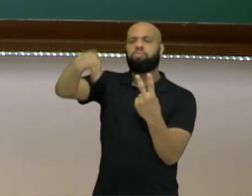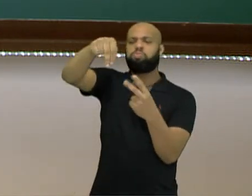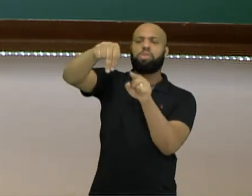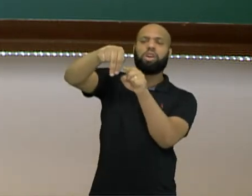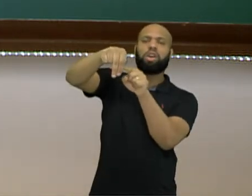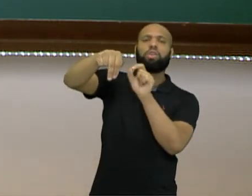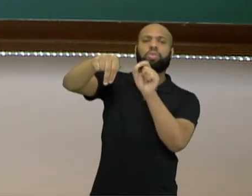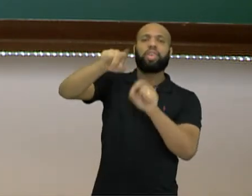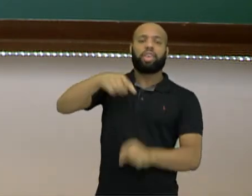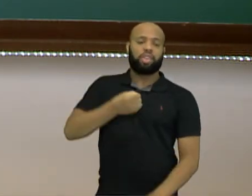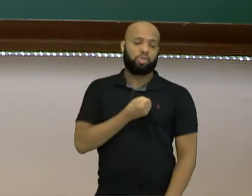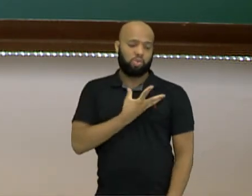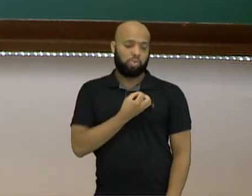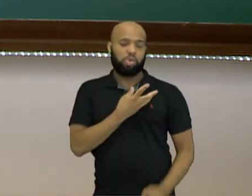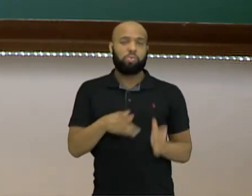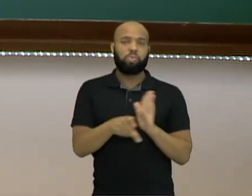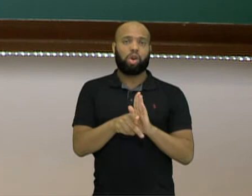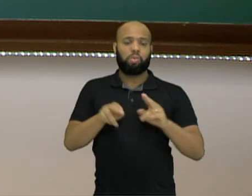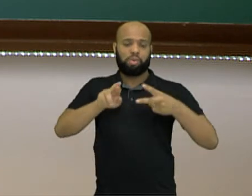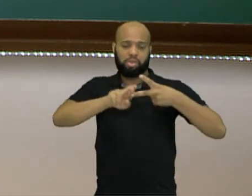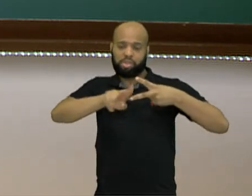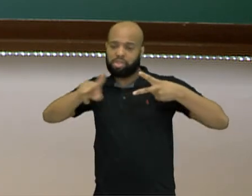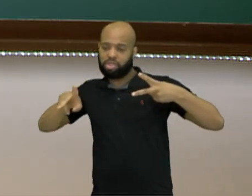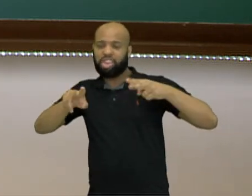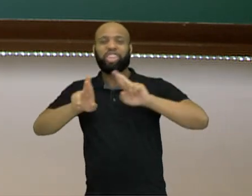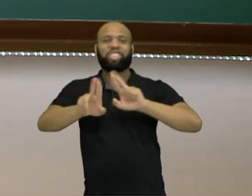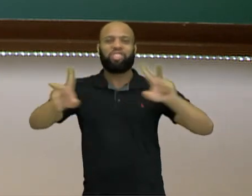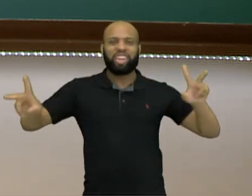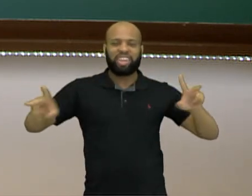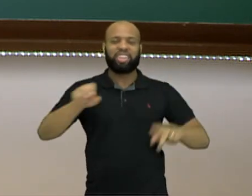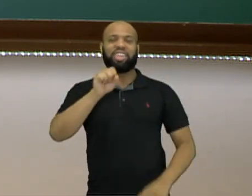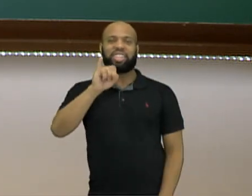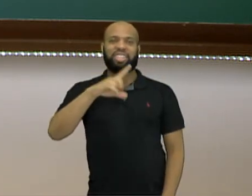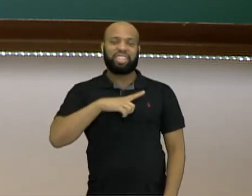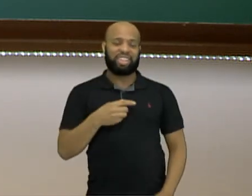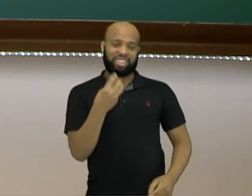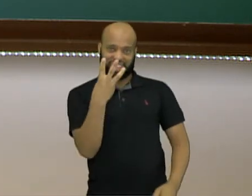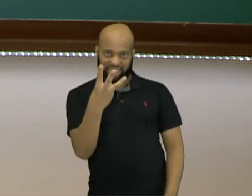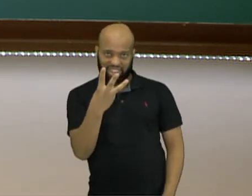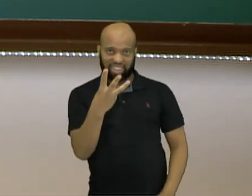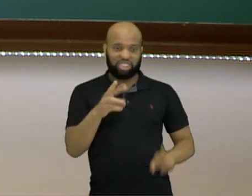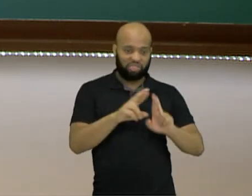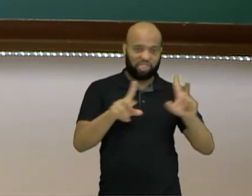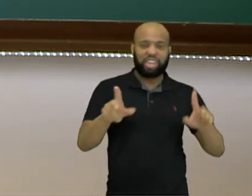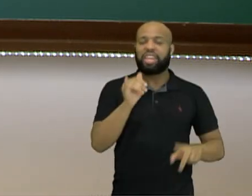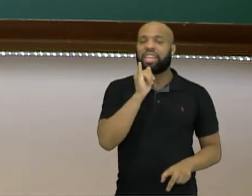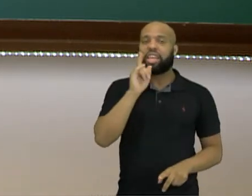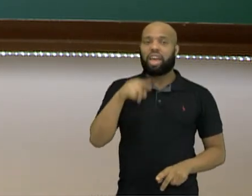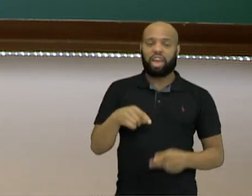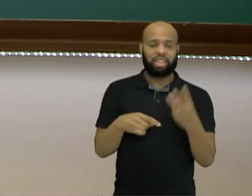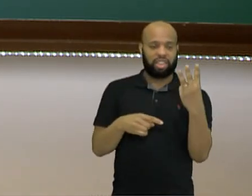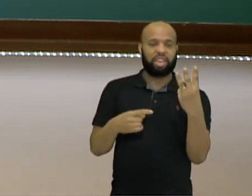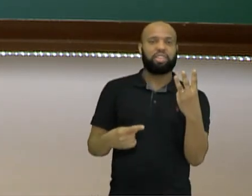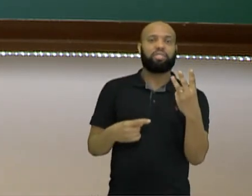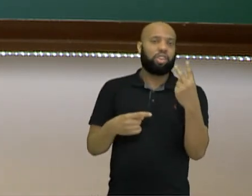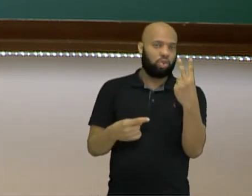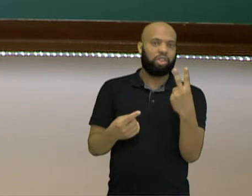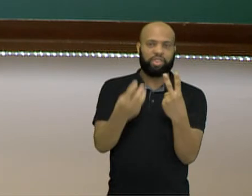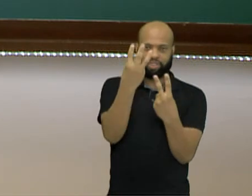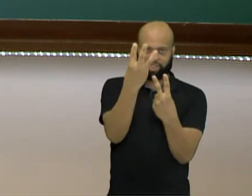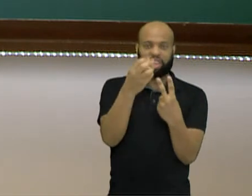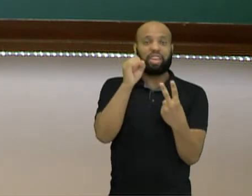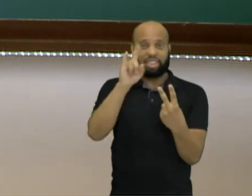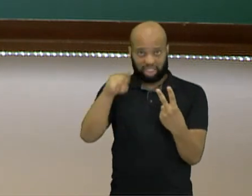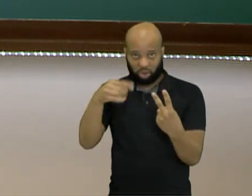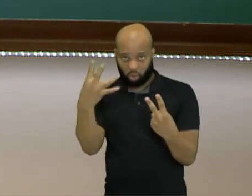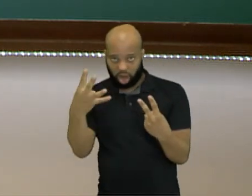significa o número de alelos em heterozigose. Então, se tem 3 em heterozigose, vai ser 2 elevado à terceira. Se tem 4, 2 elevado à quarta e